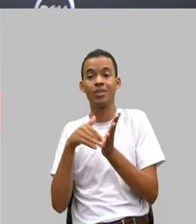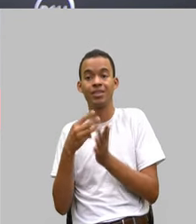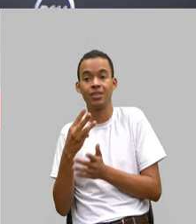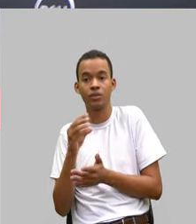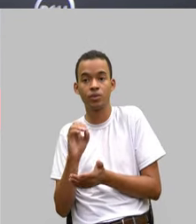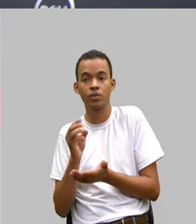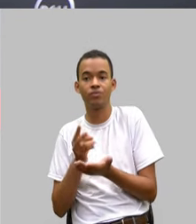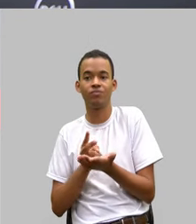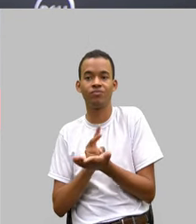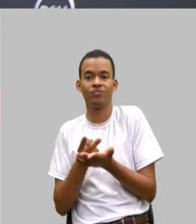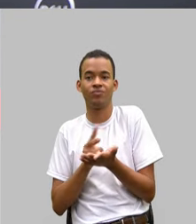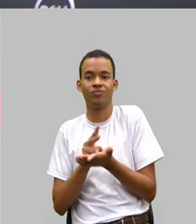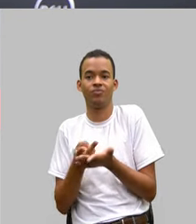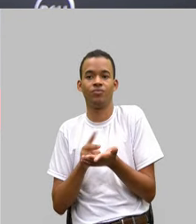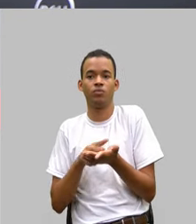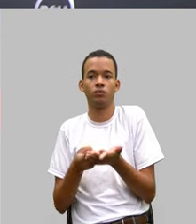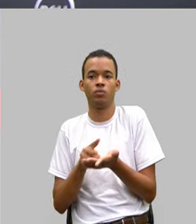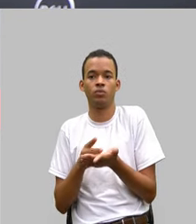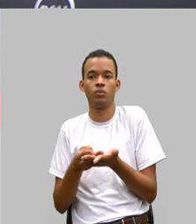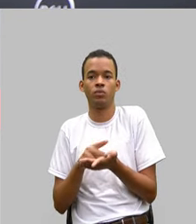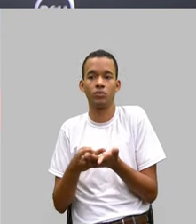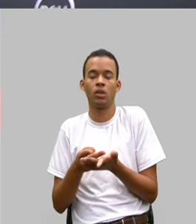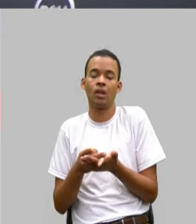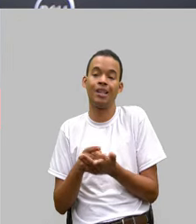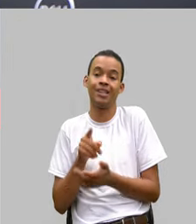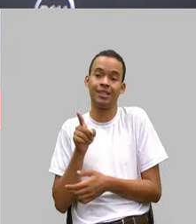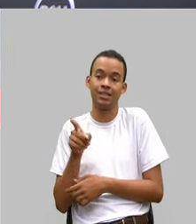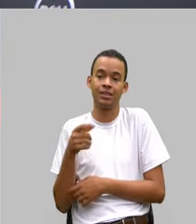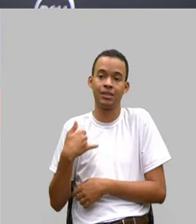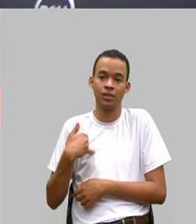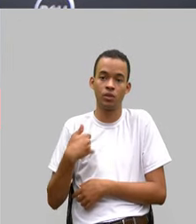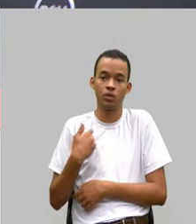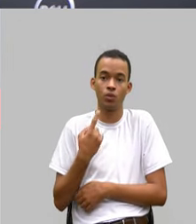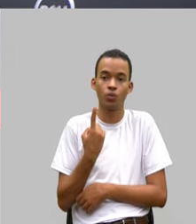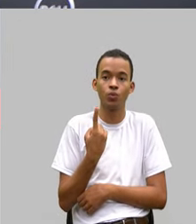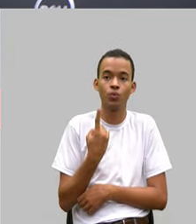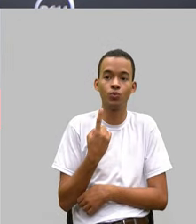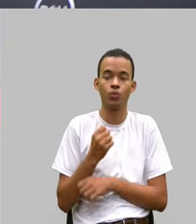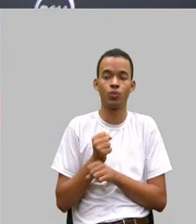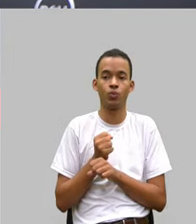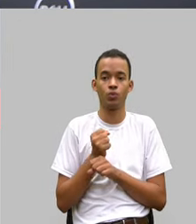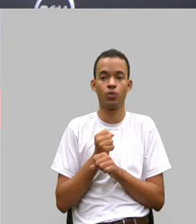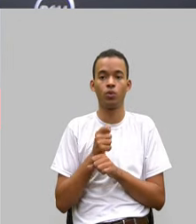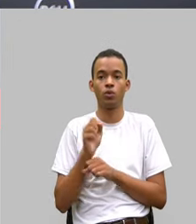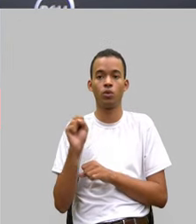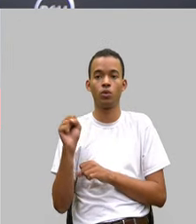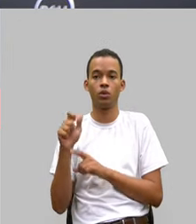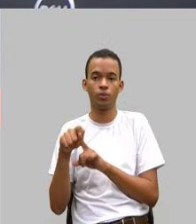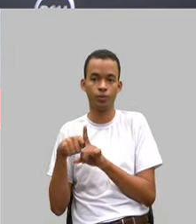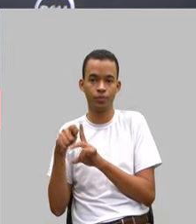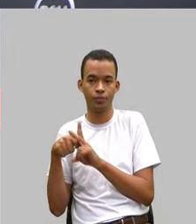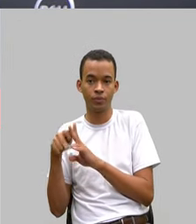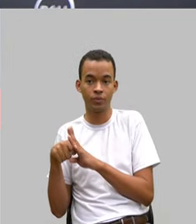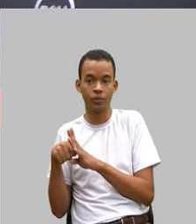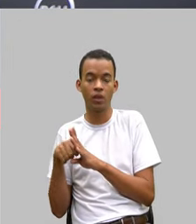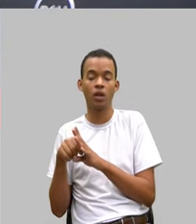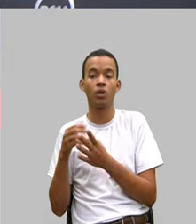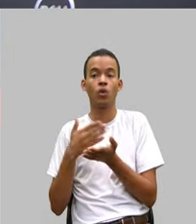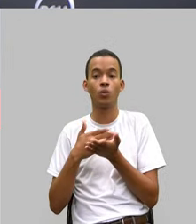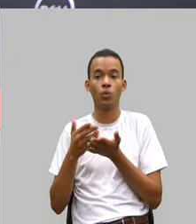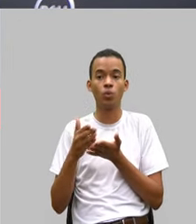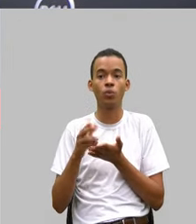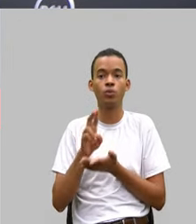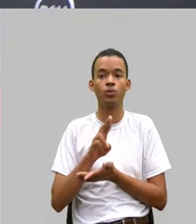e 8 meses eh e um mês após iniciar o uso do Óleo rico em cannabidiol eh ele não apresentou mais